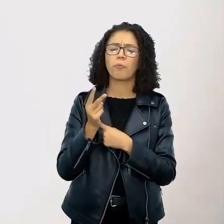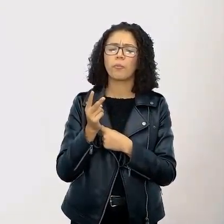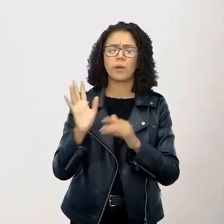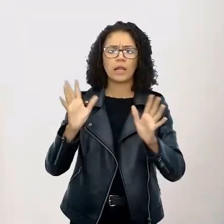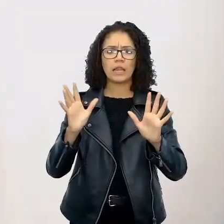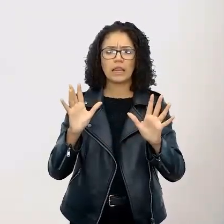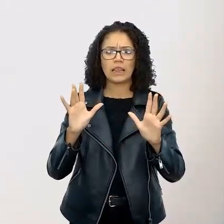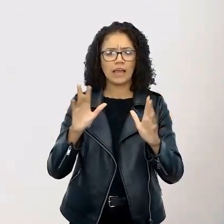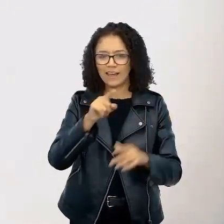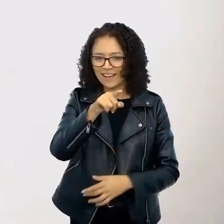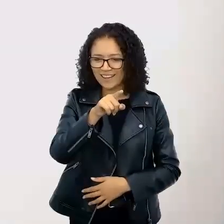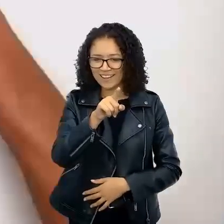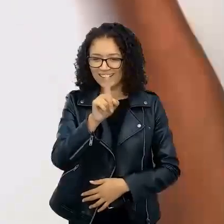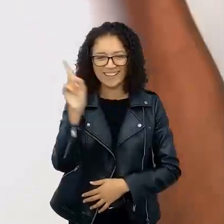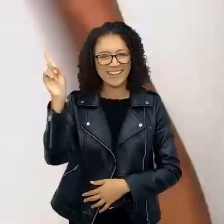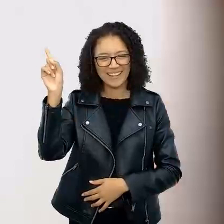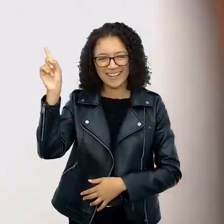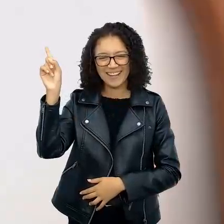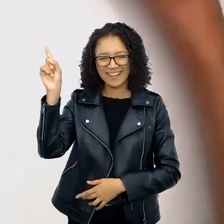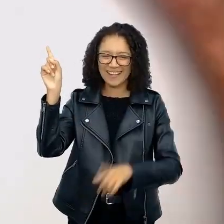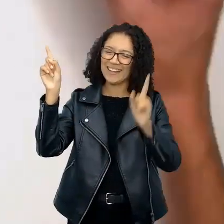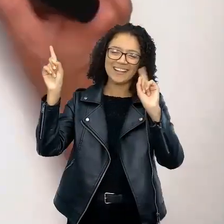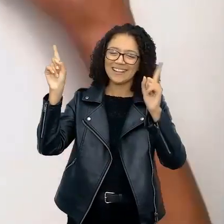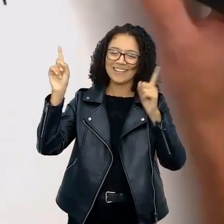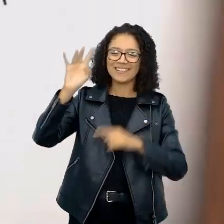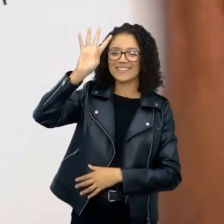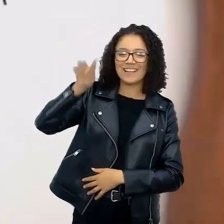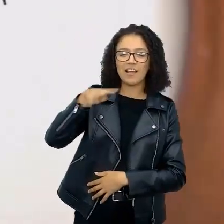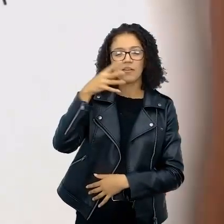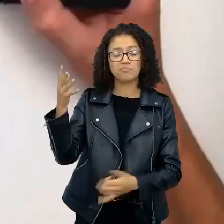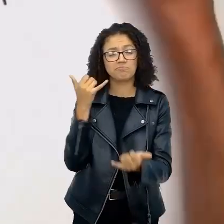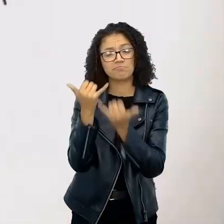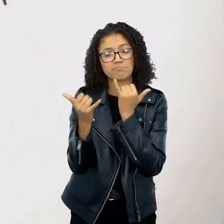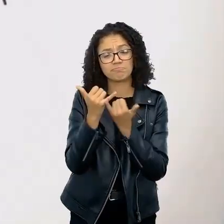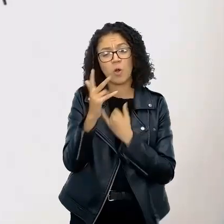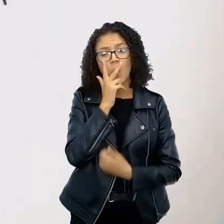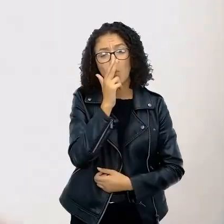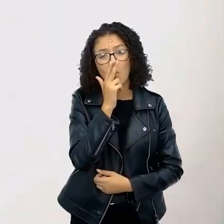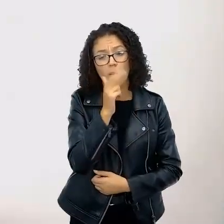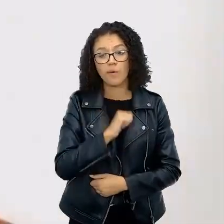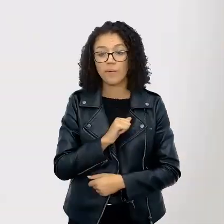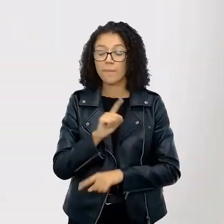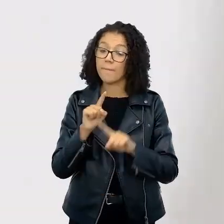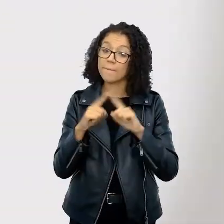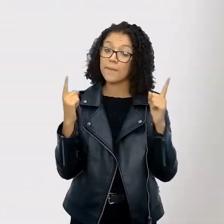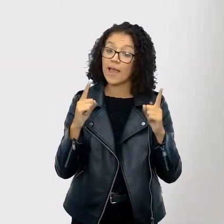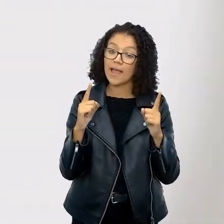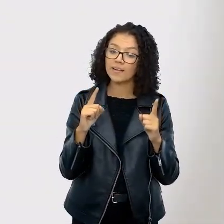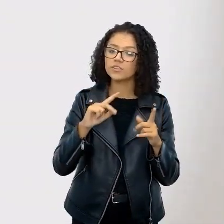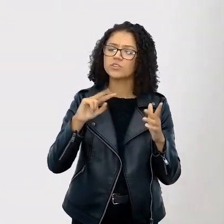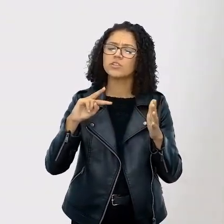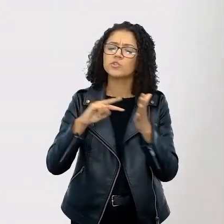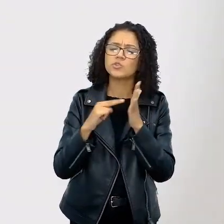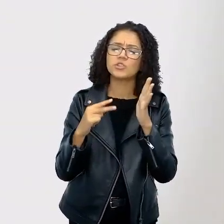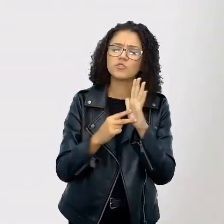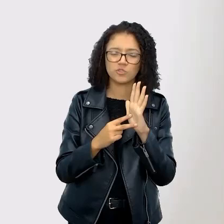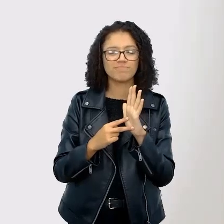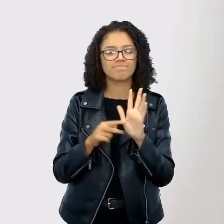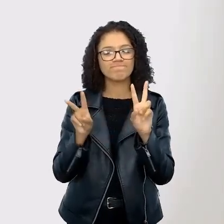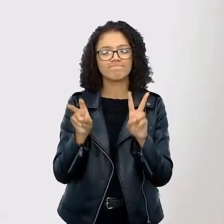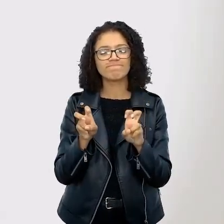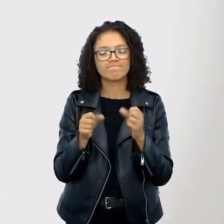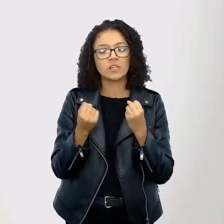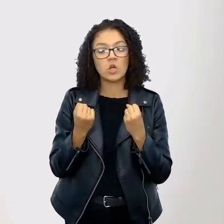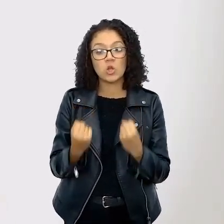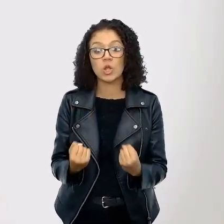Não é essa rede, apesar de que elas podem até ter suas semelhanças. A rede de proteção a que nos referimos é algo bem mais sério. É